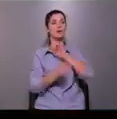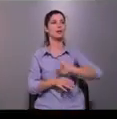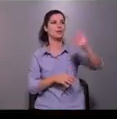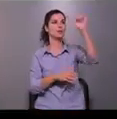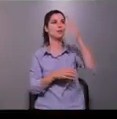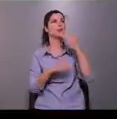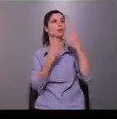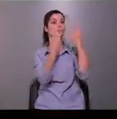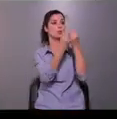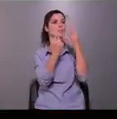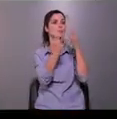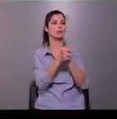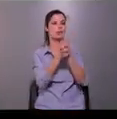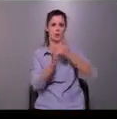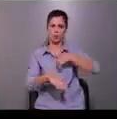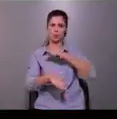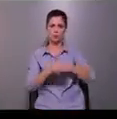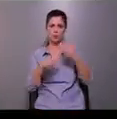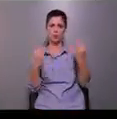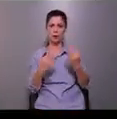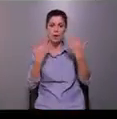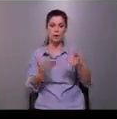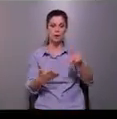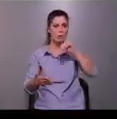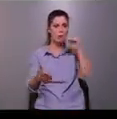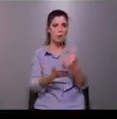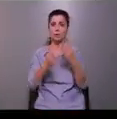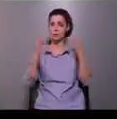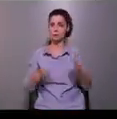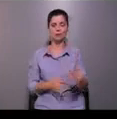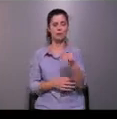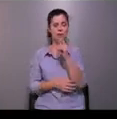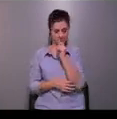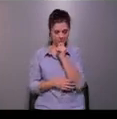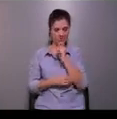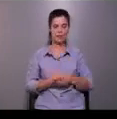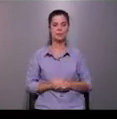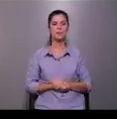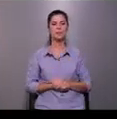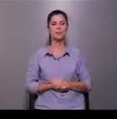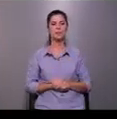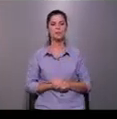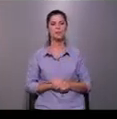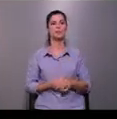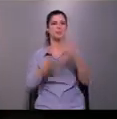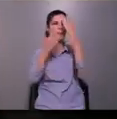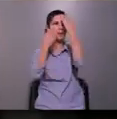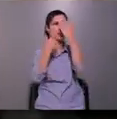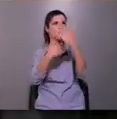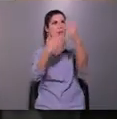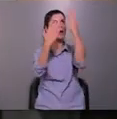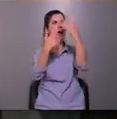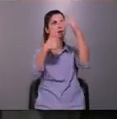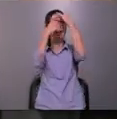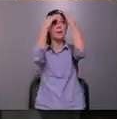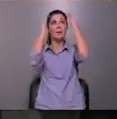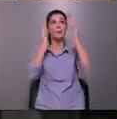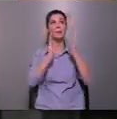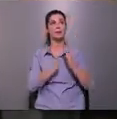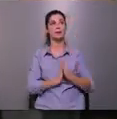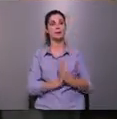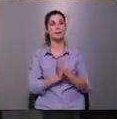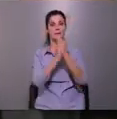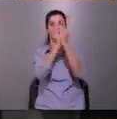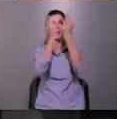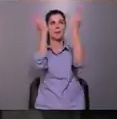por nós, pecadores, agora e na hora da nossa morte. Amém. Gegrüßet seist du, Maria, voll